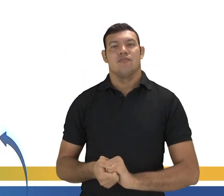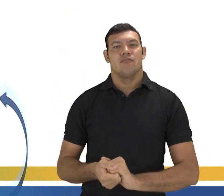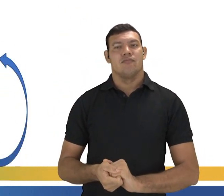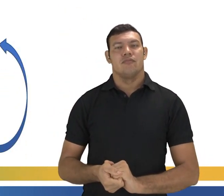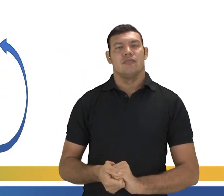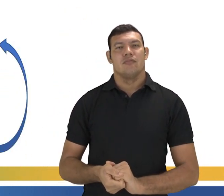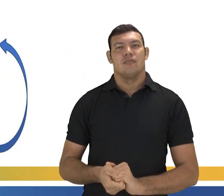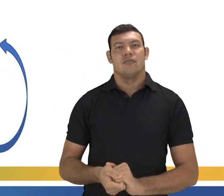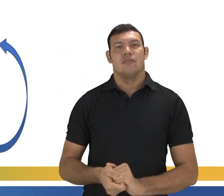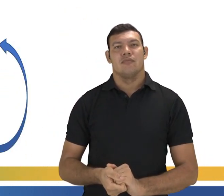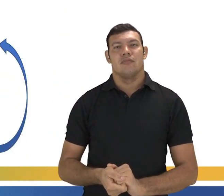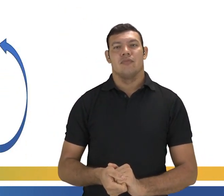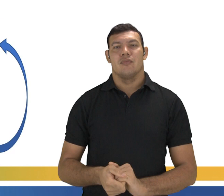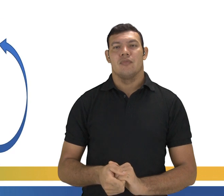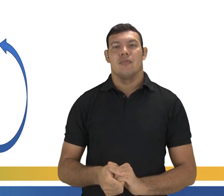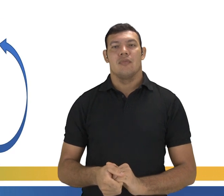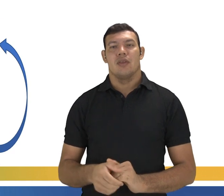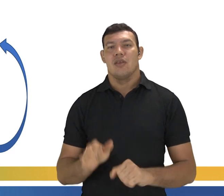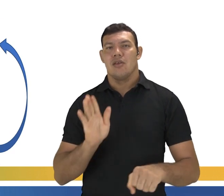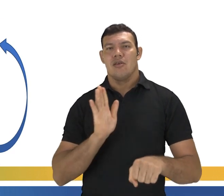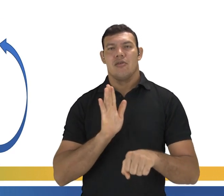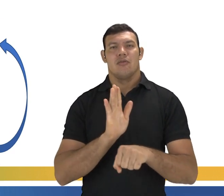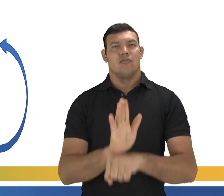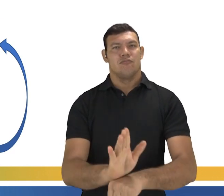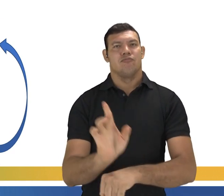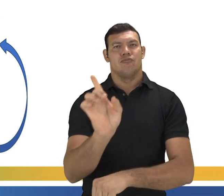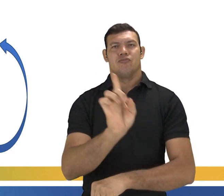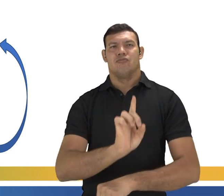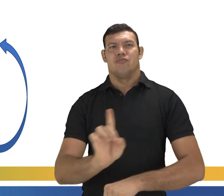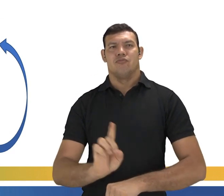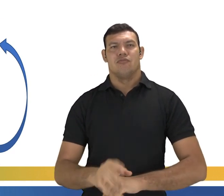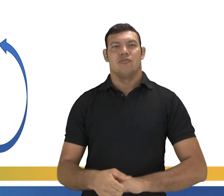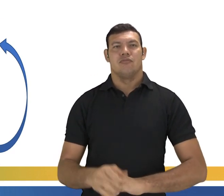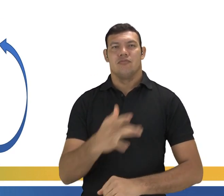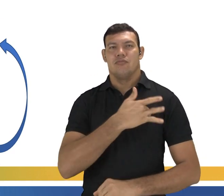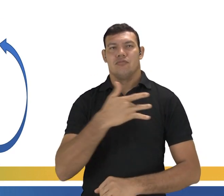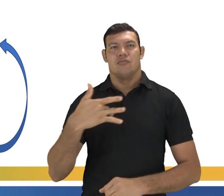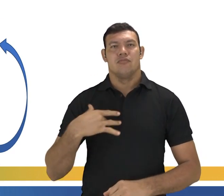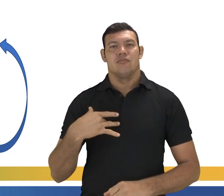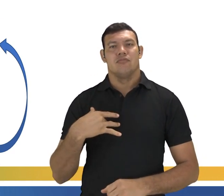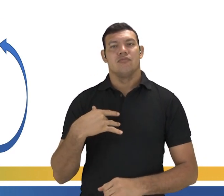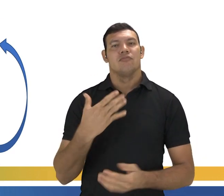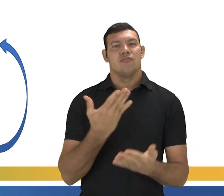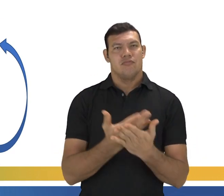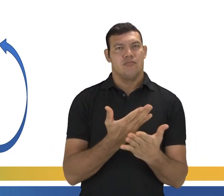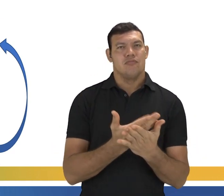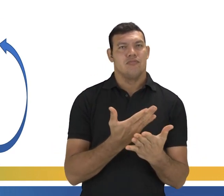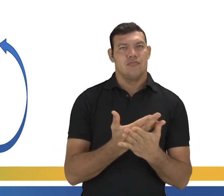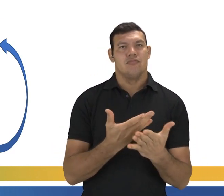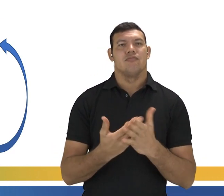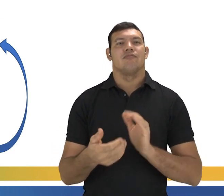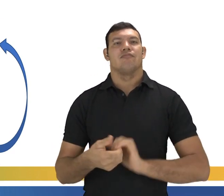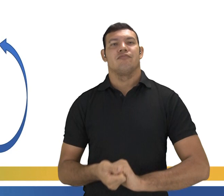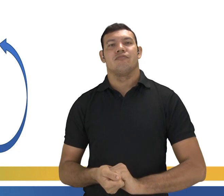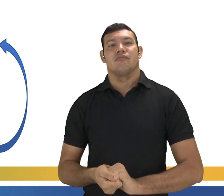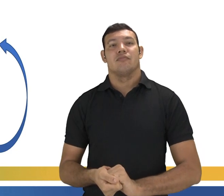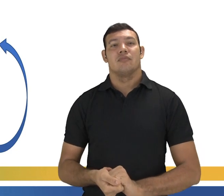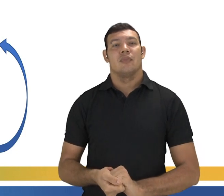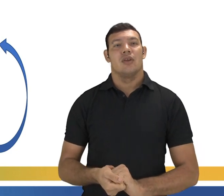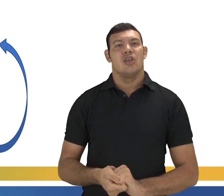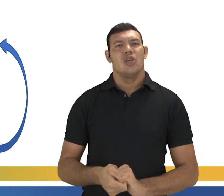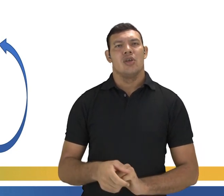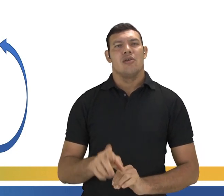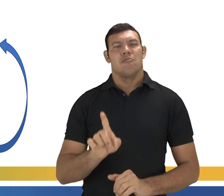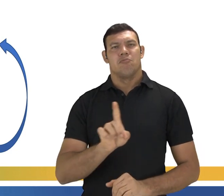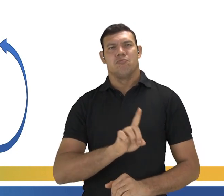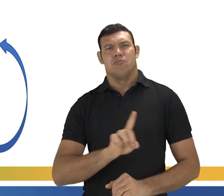os desdobramentos, as consequências dessas causas que foram citadas. Como reflexo de uma população